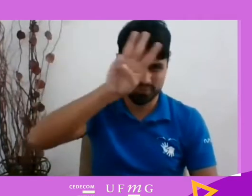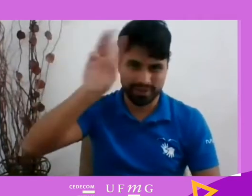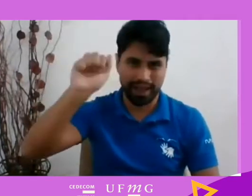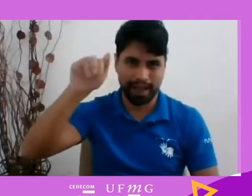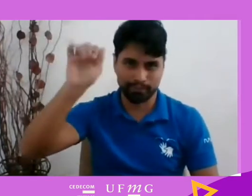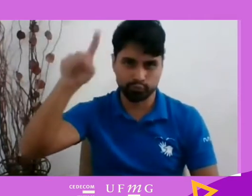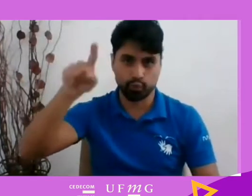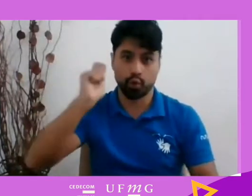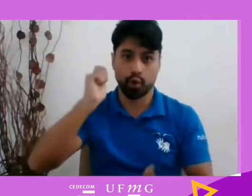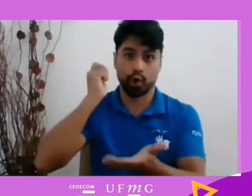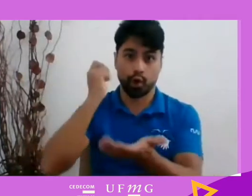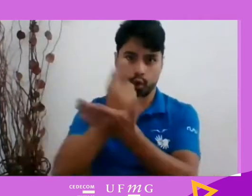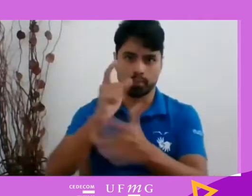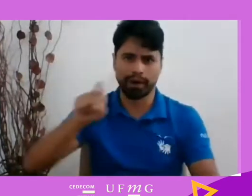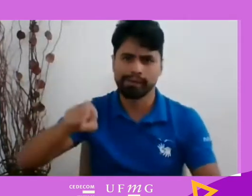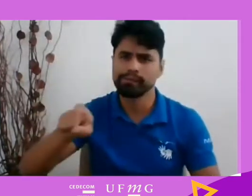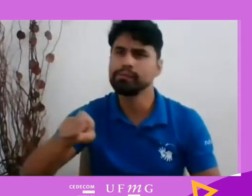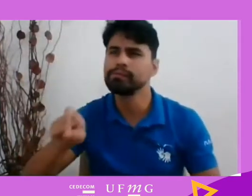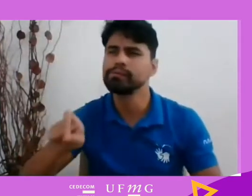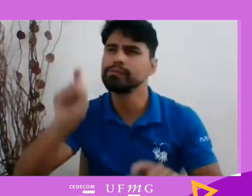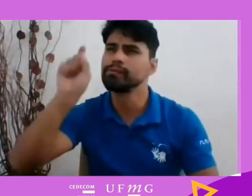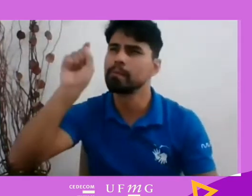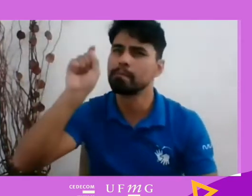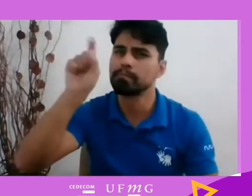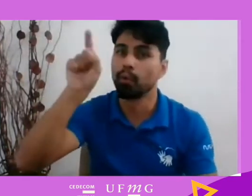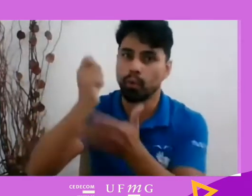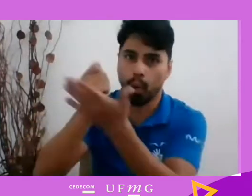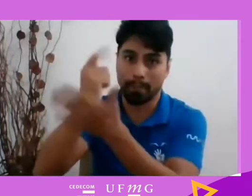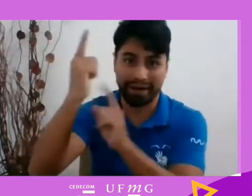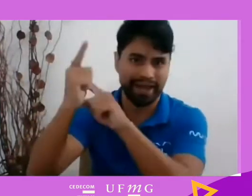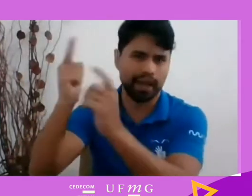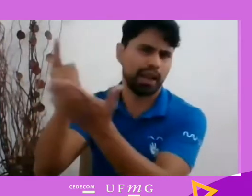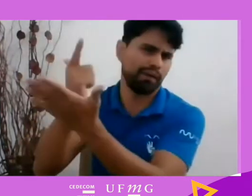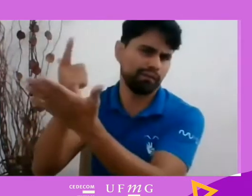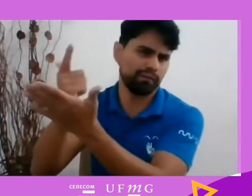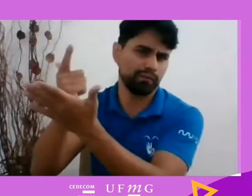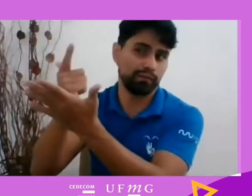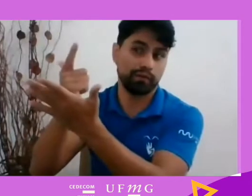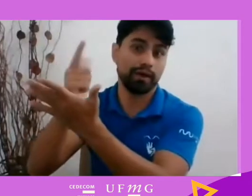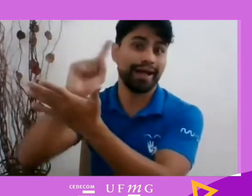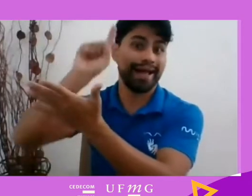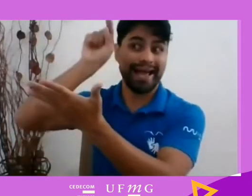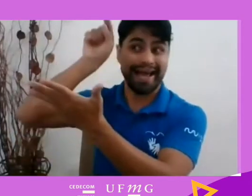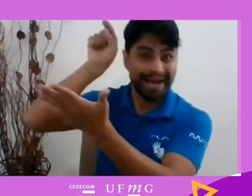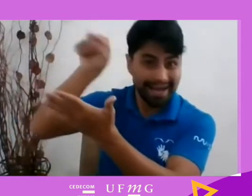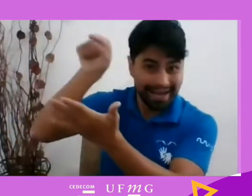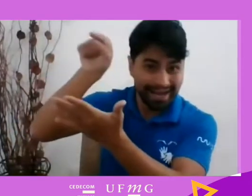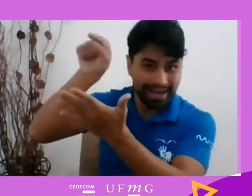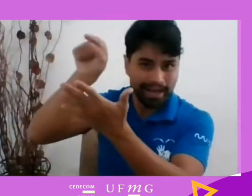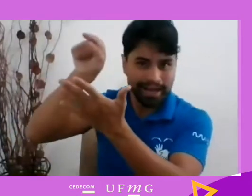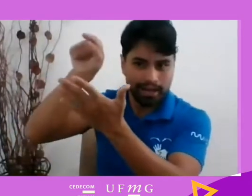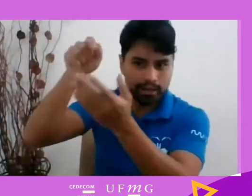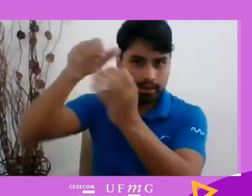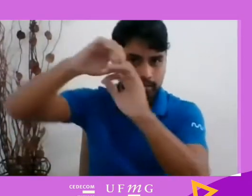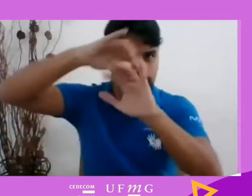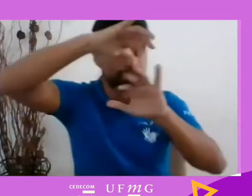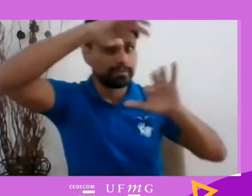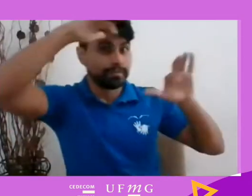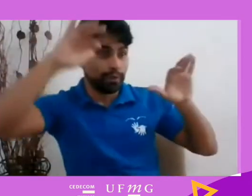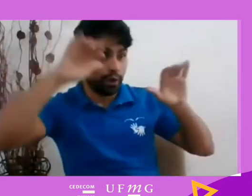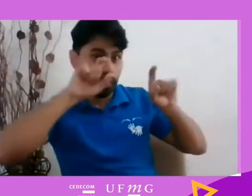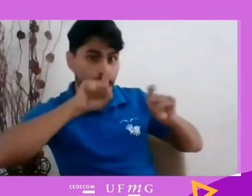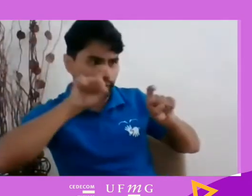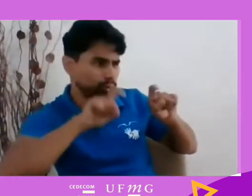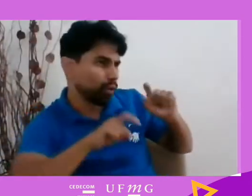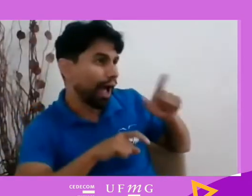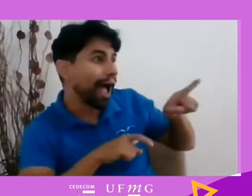stream, Netflix, por exemplo. Eles te recomendam coisas próximas daquilo que você já está consumindo. Como que ele